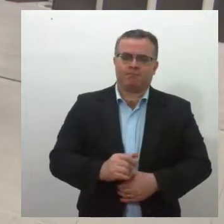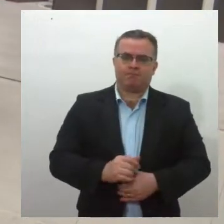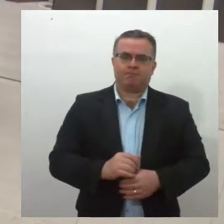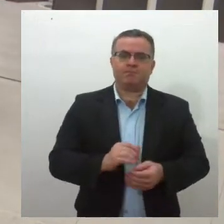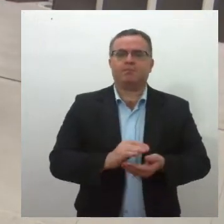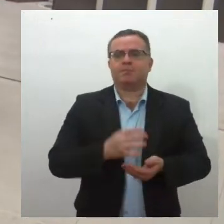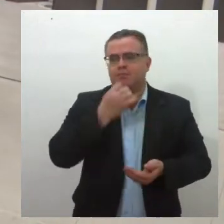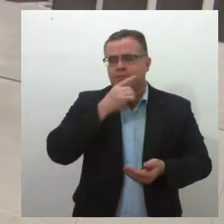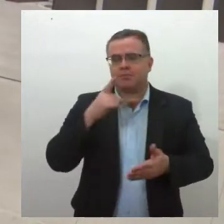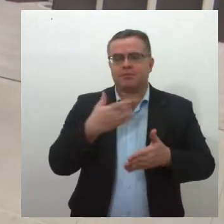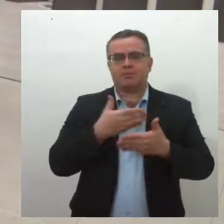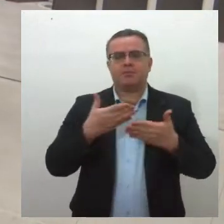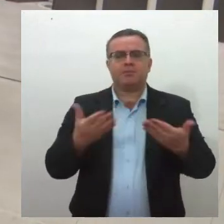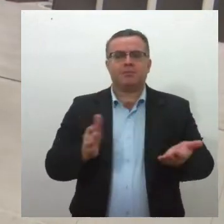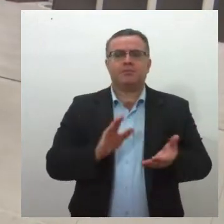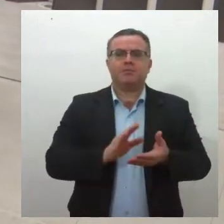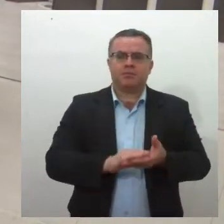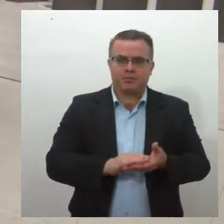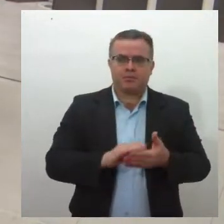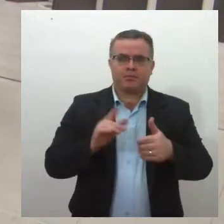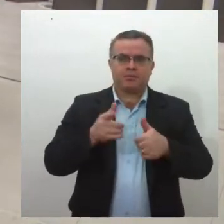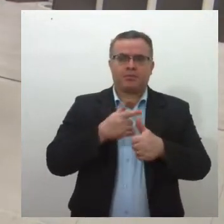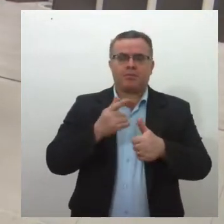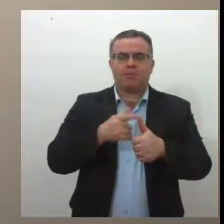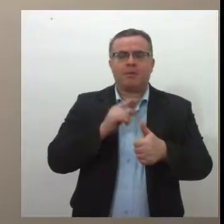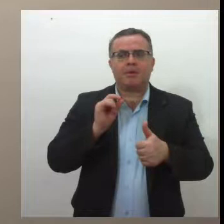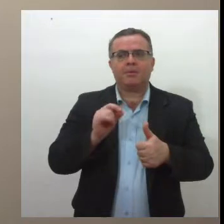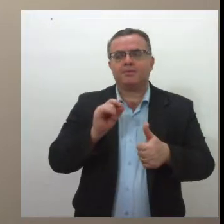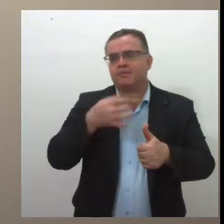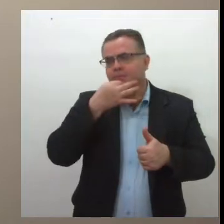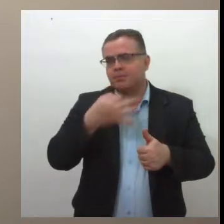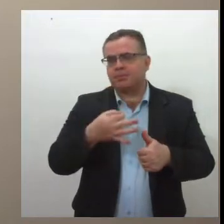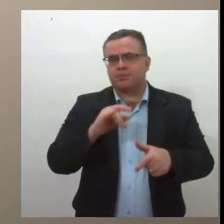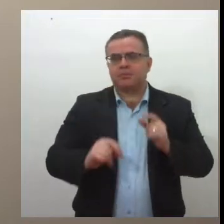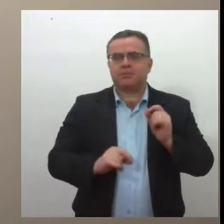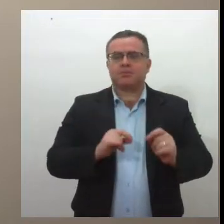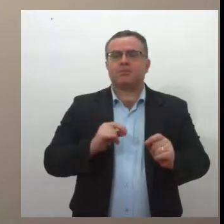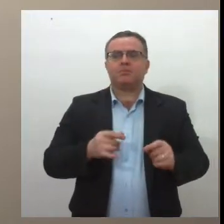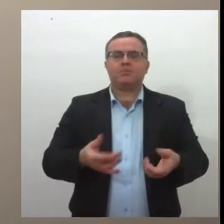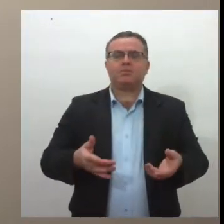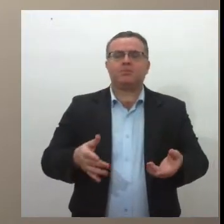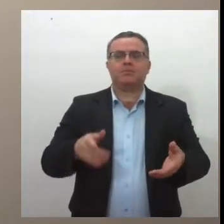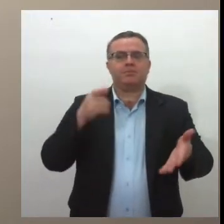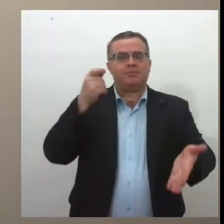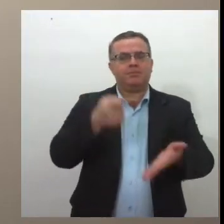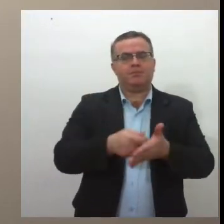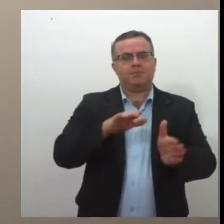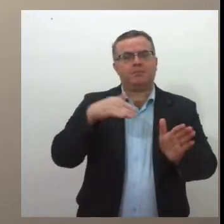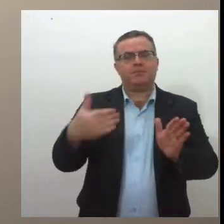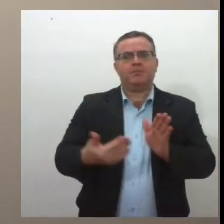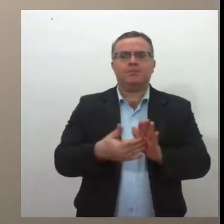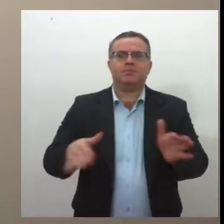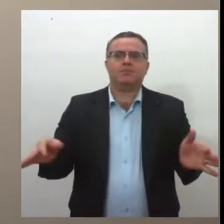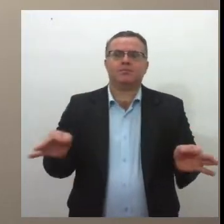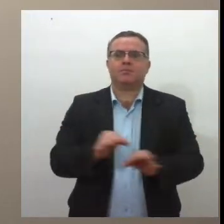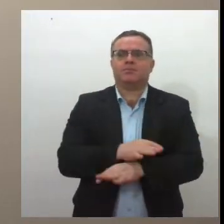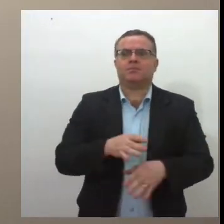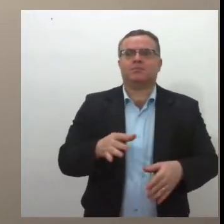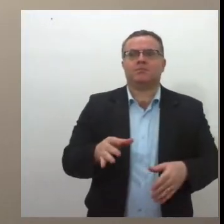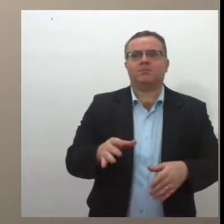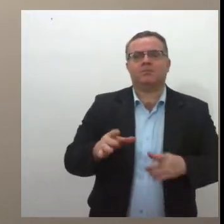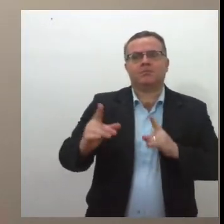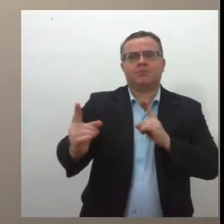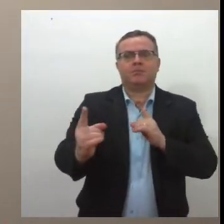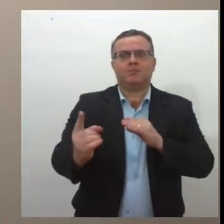Bom dia. Veja, a primeira dica que a gente dá é sempre quitar as dívidas, né? O consumidor, o contribuinte,